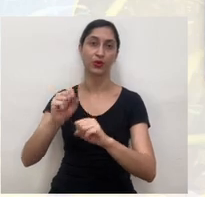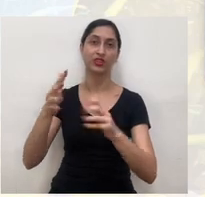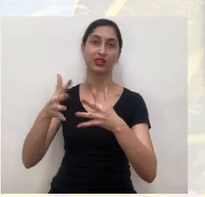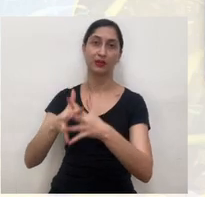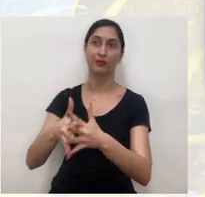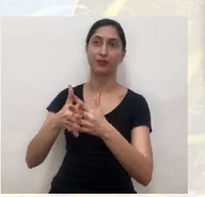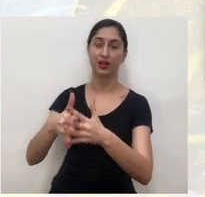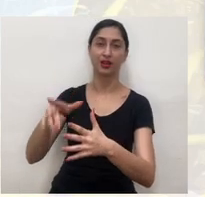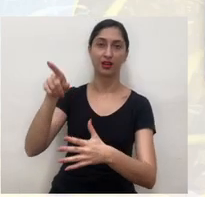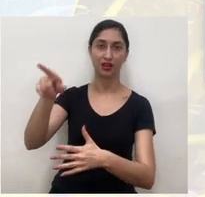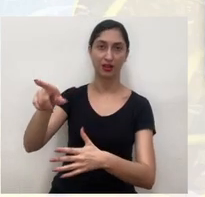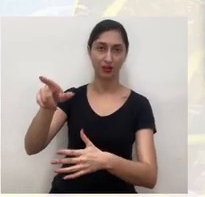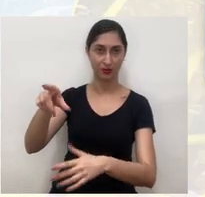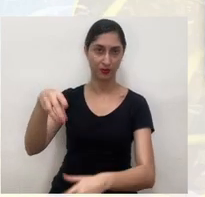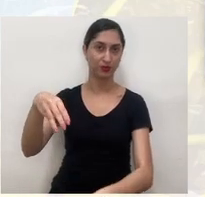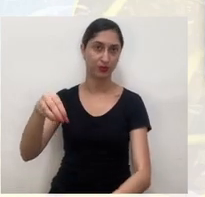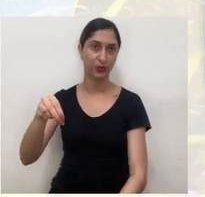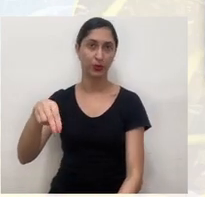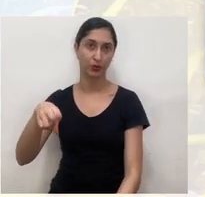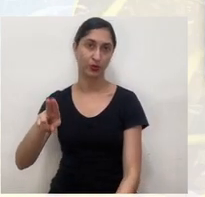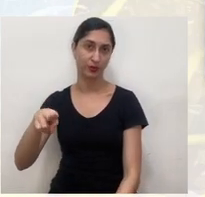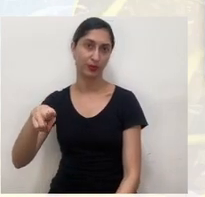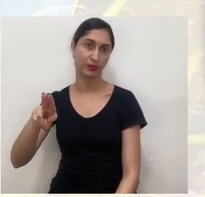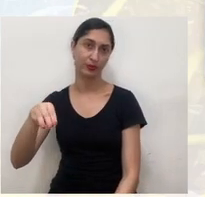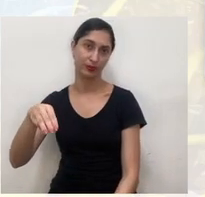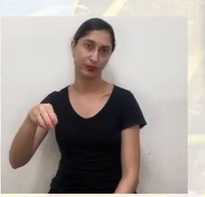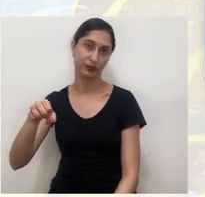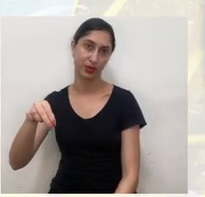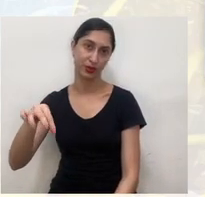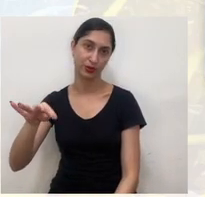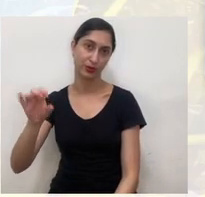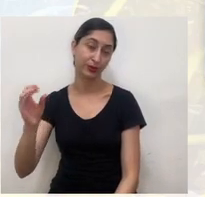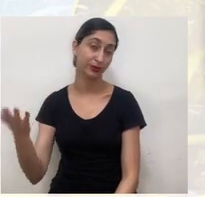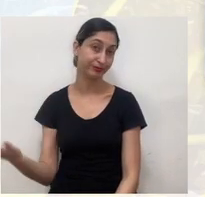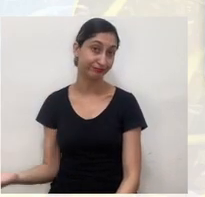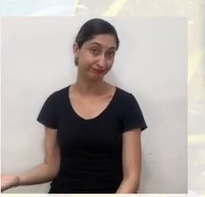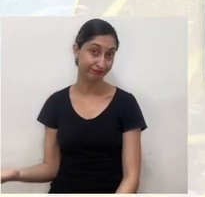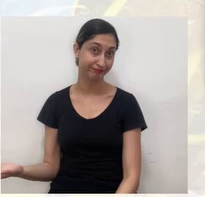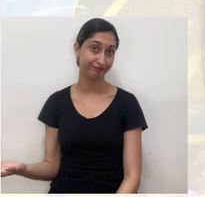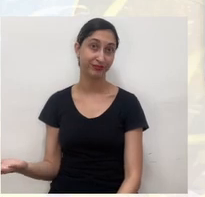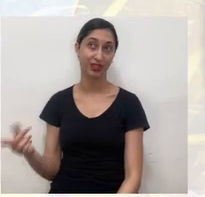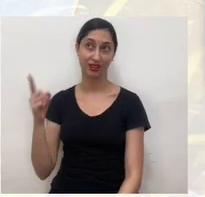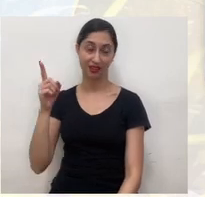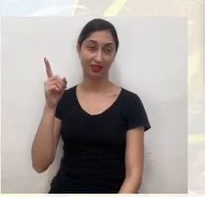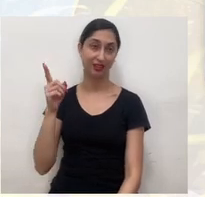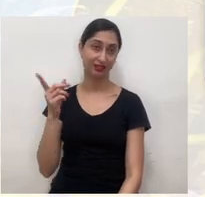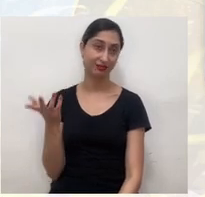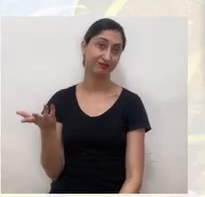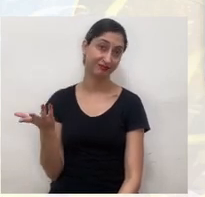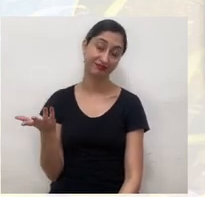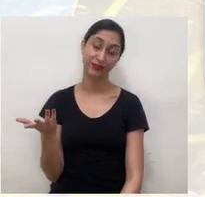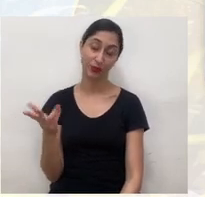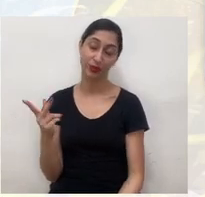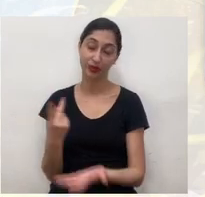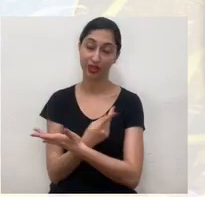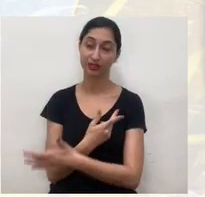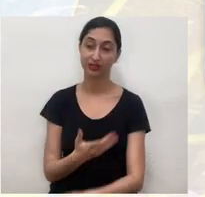então está ameaçando de tirar a chancela. O sítio é a mesma coisa. Enquanto for